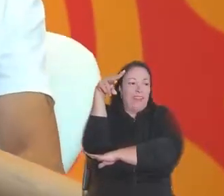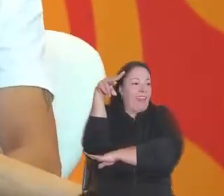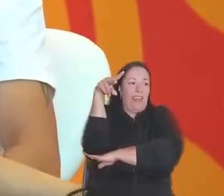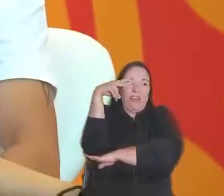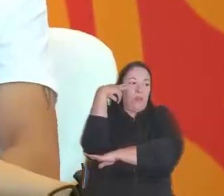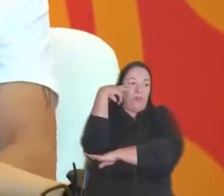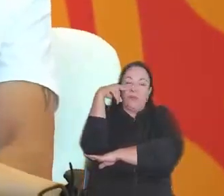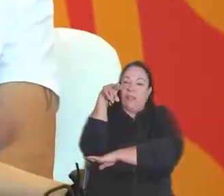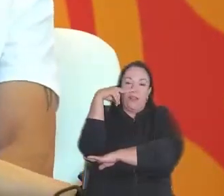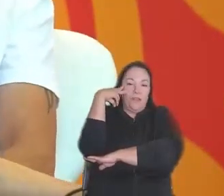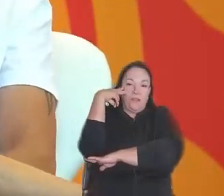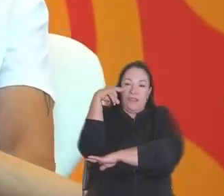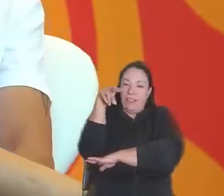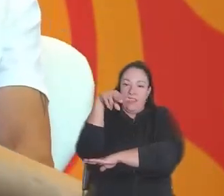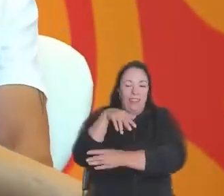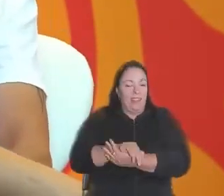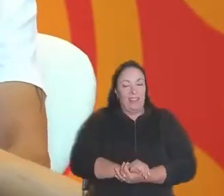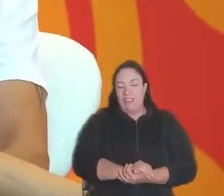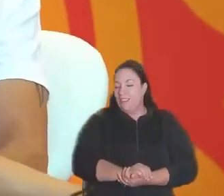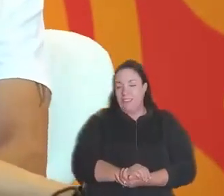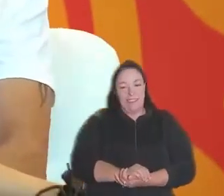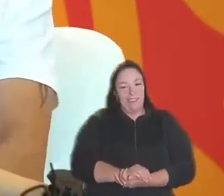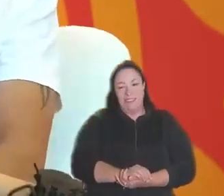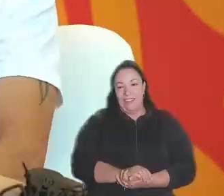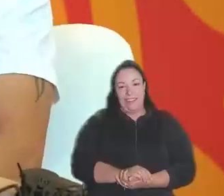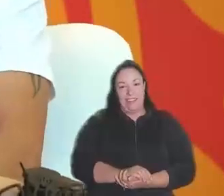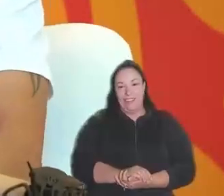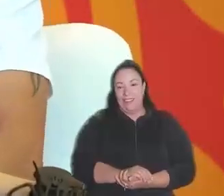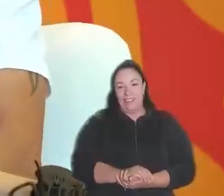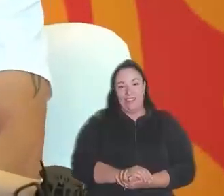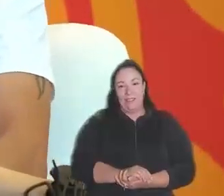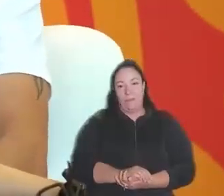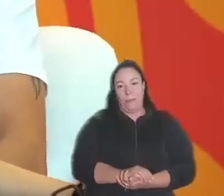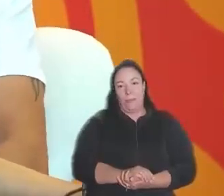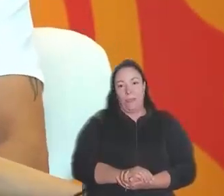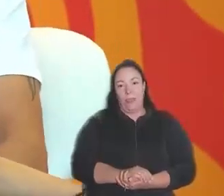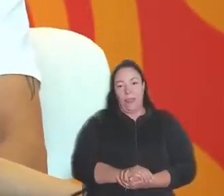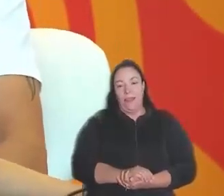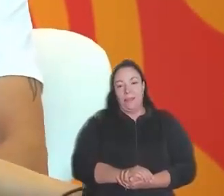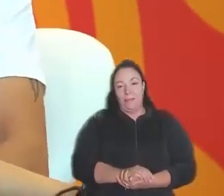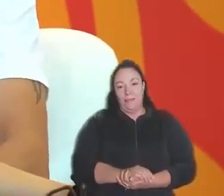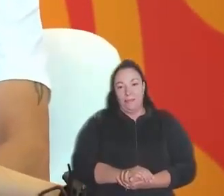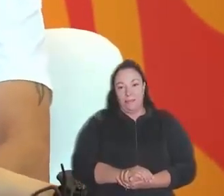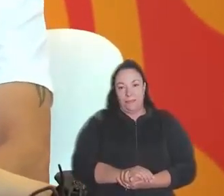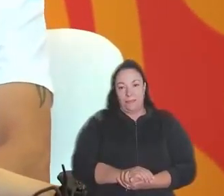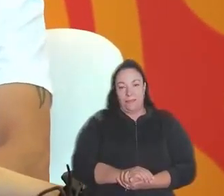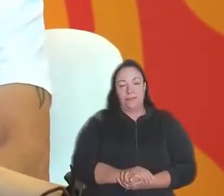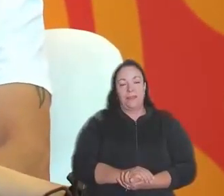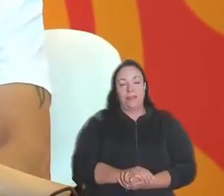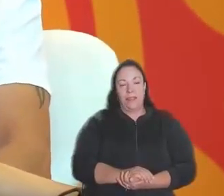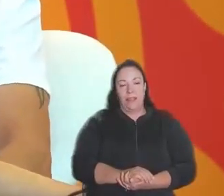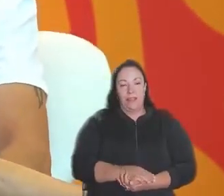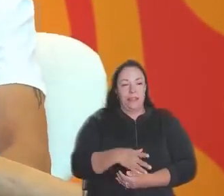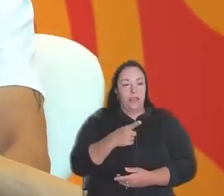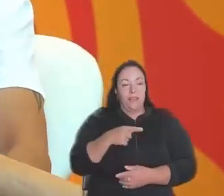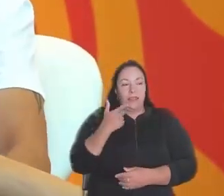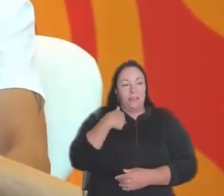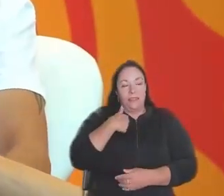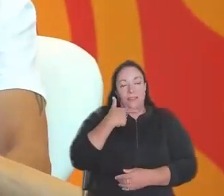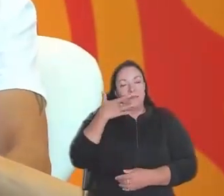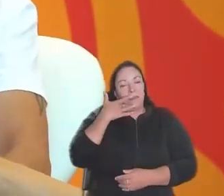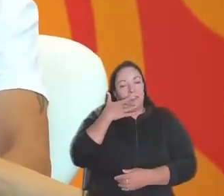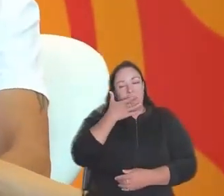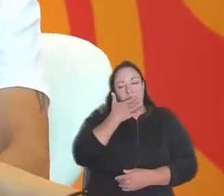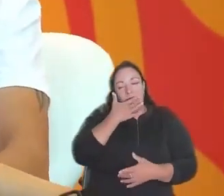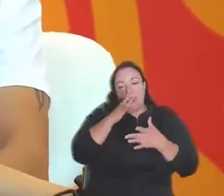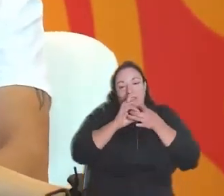Deus me livre. Sabe? Não, mas essa é a parte mais gostosa, sabe? A